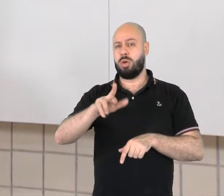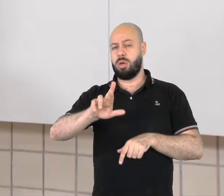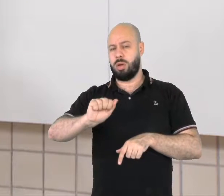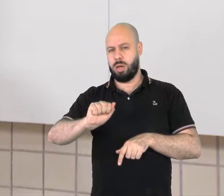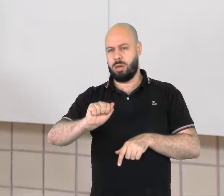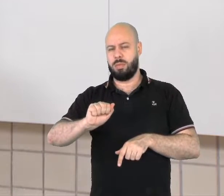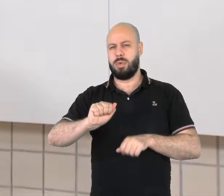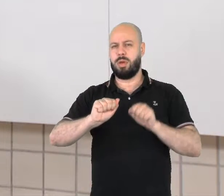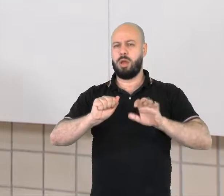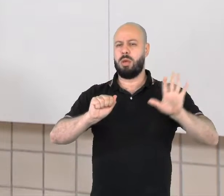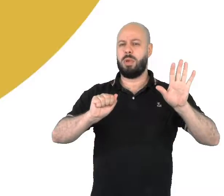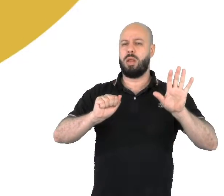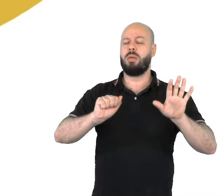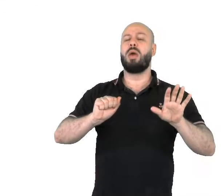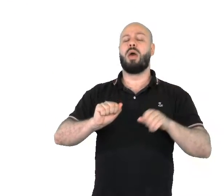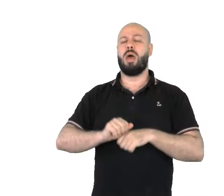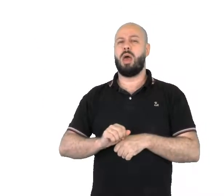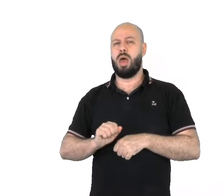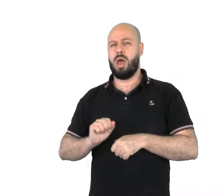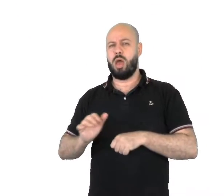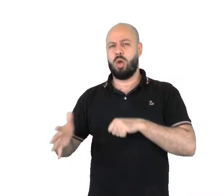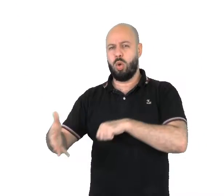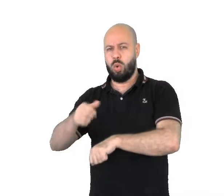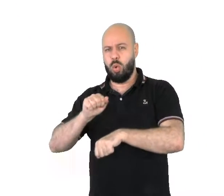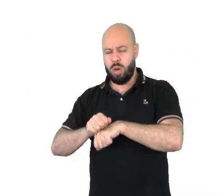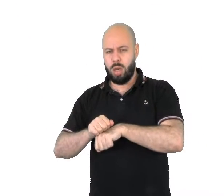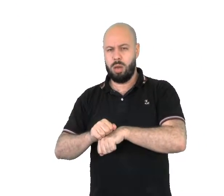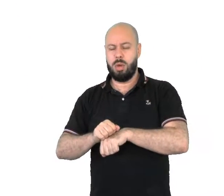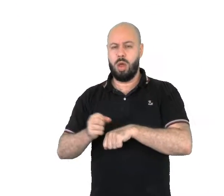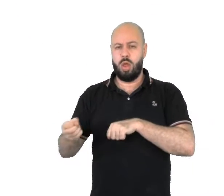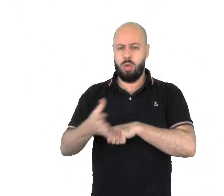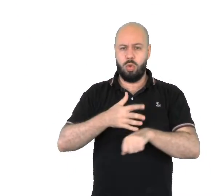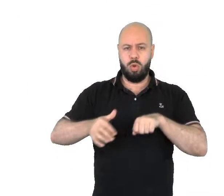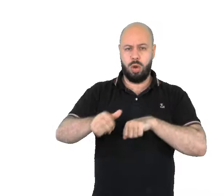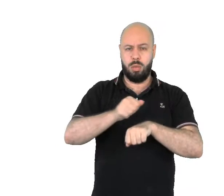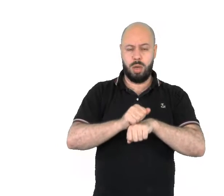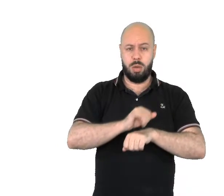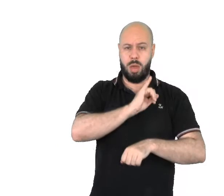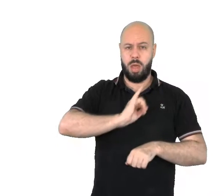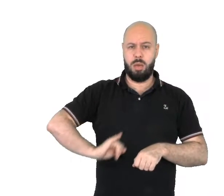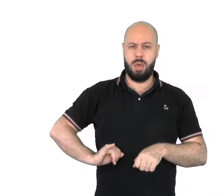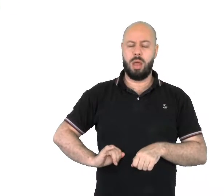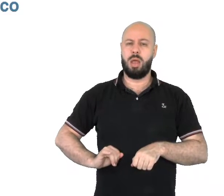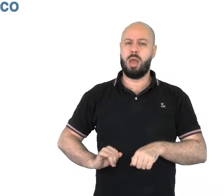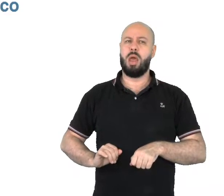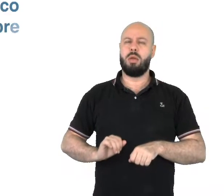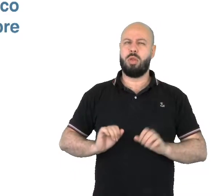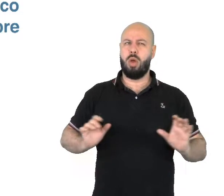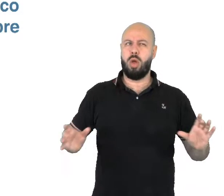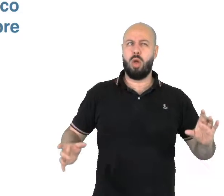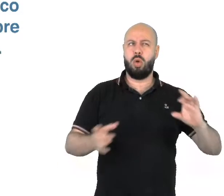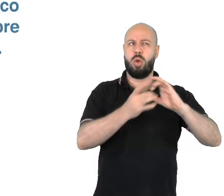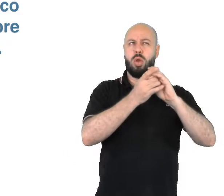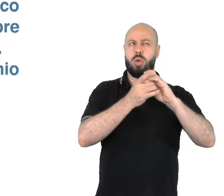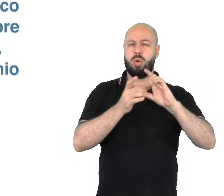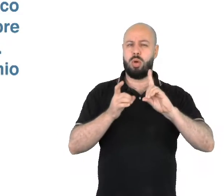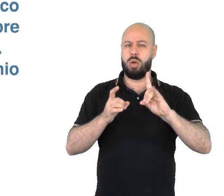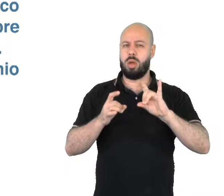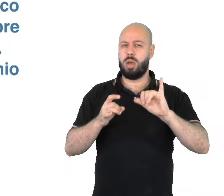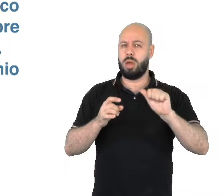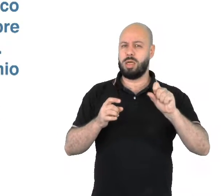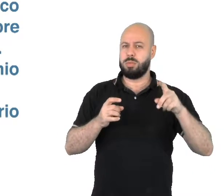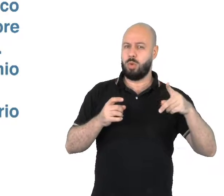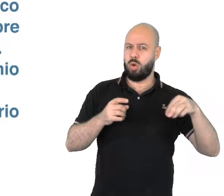imperialismo, colonialismo e neocolonialismo. Então, vamos estar dando uma olhada nessas novas configurações